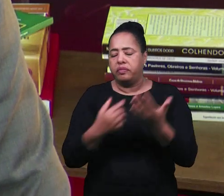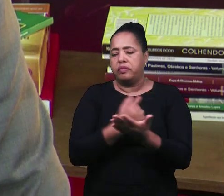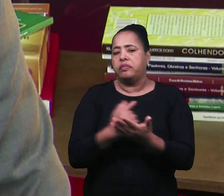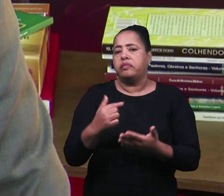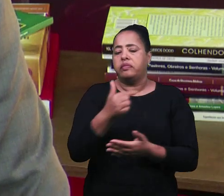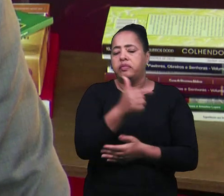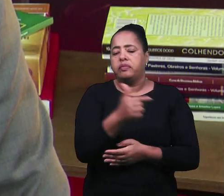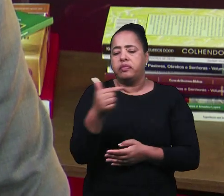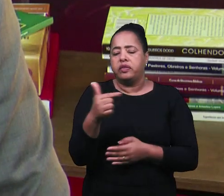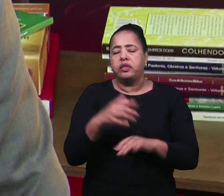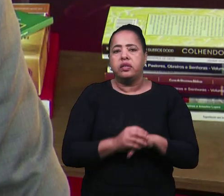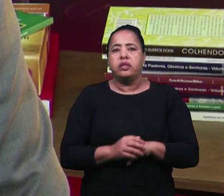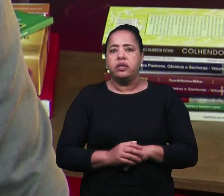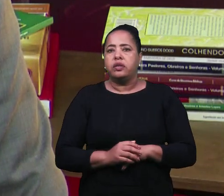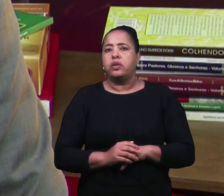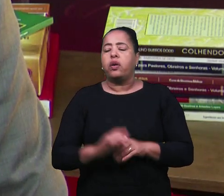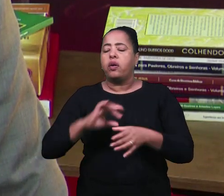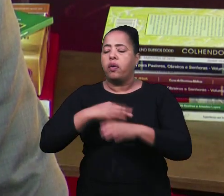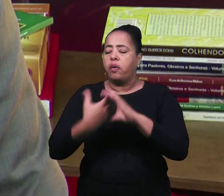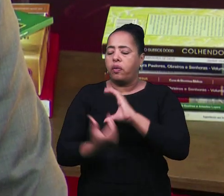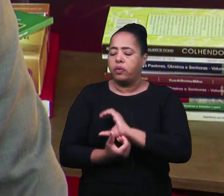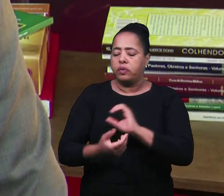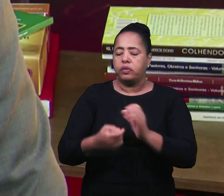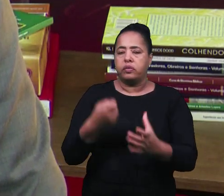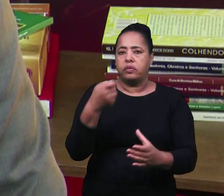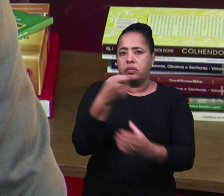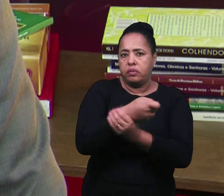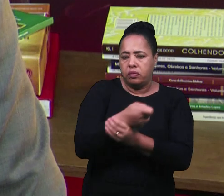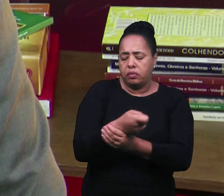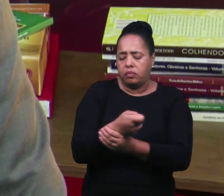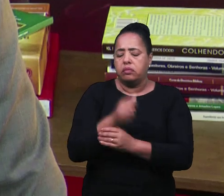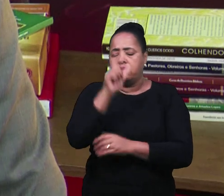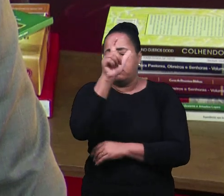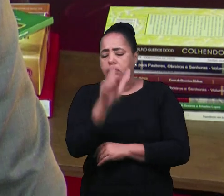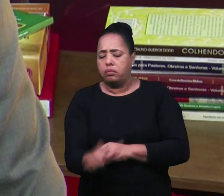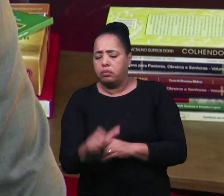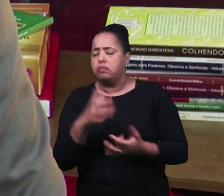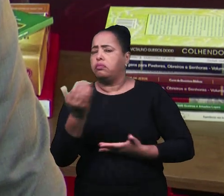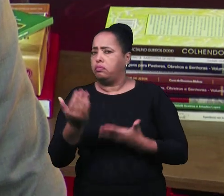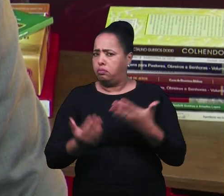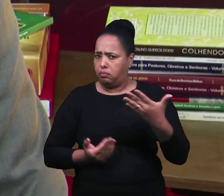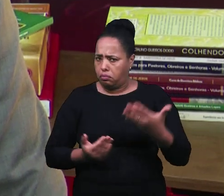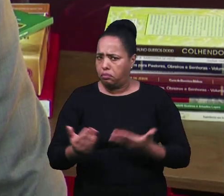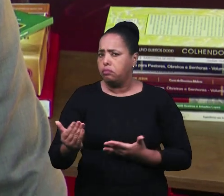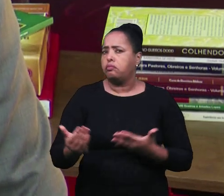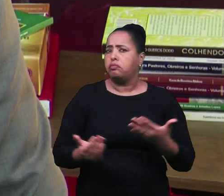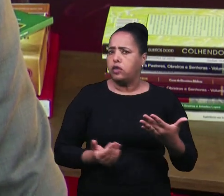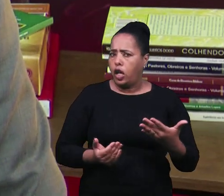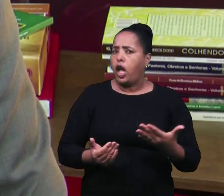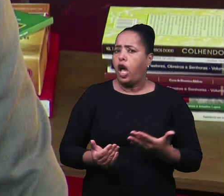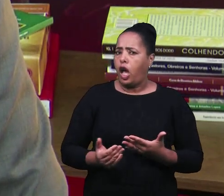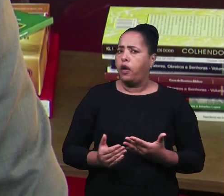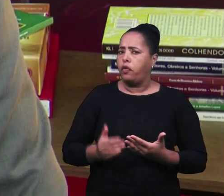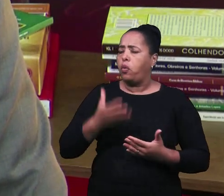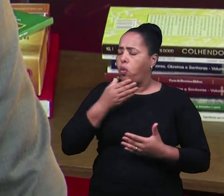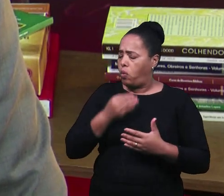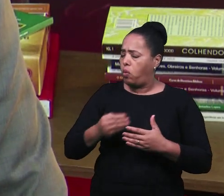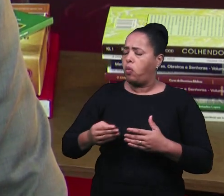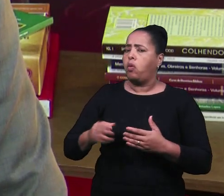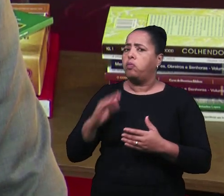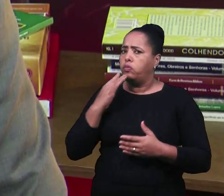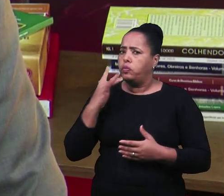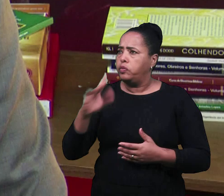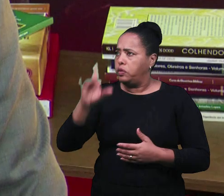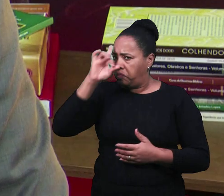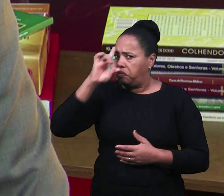22, o perfil de Abraão como servo, né? Sim. Como um homem temente a Deus e um